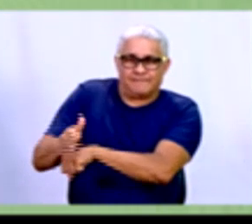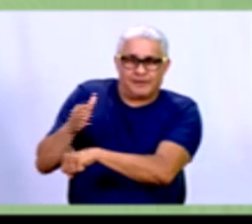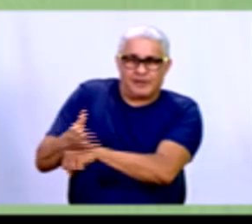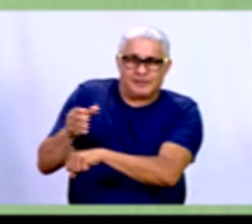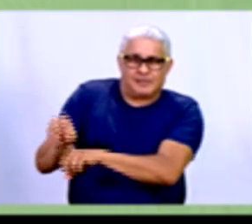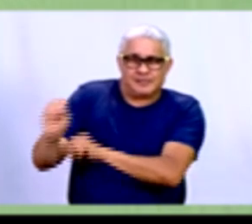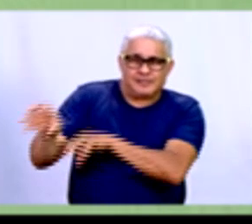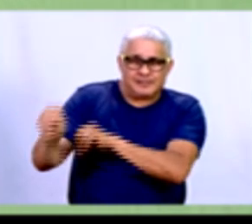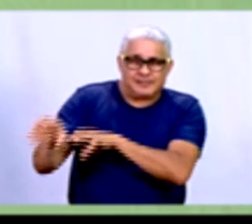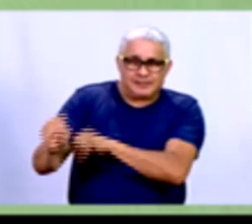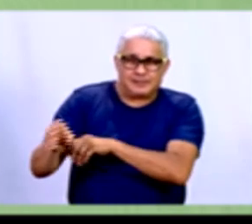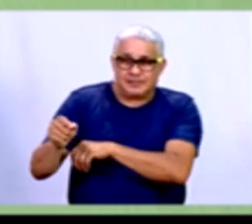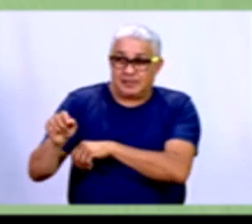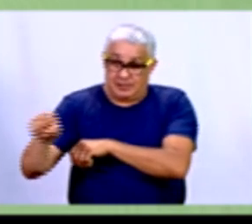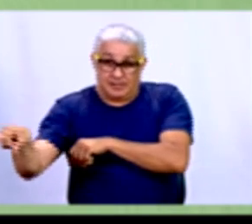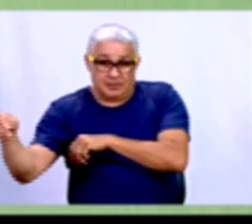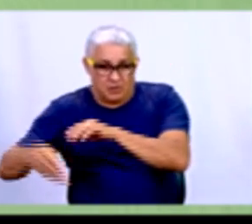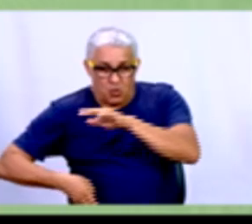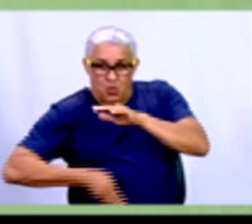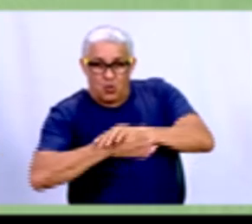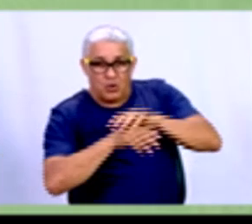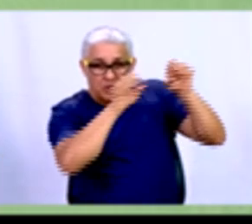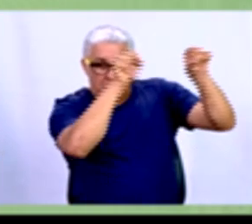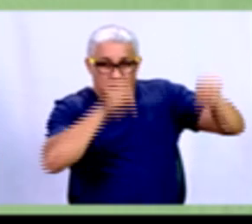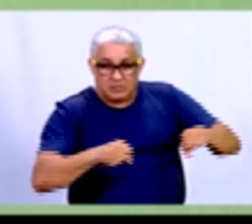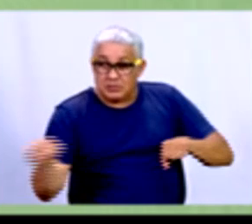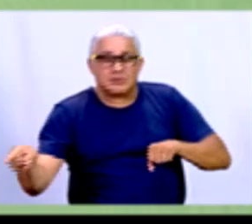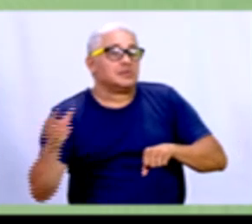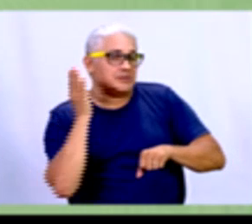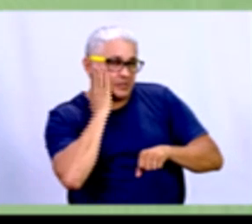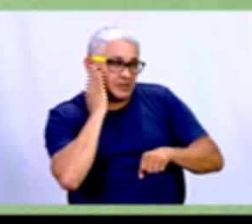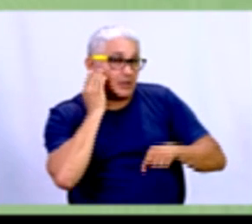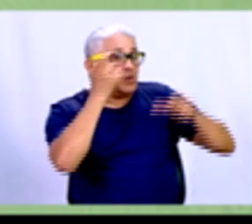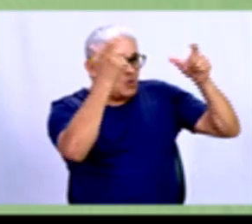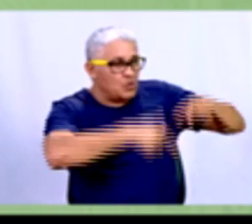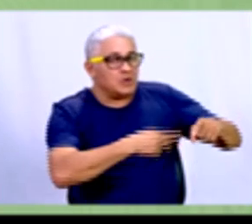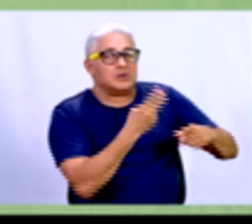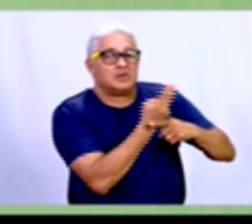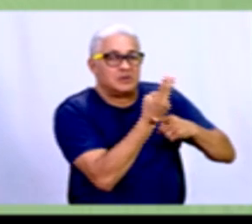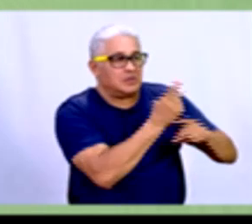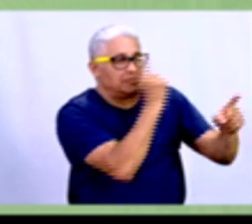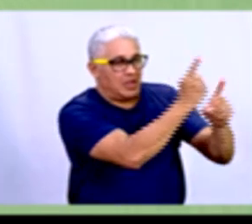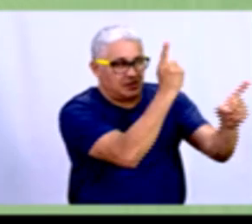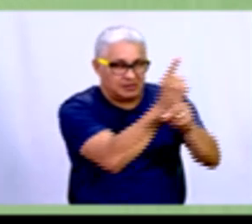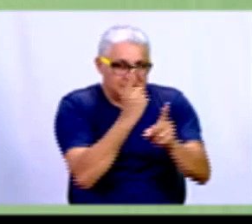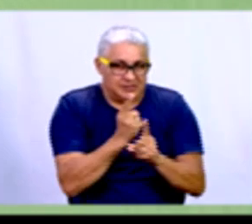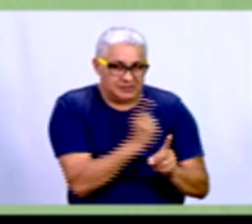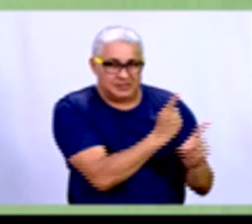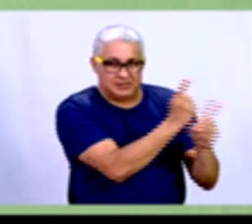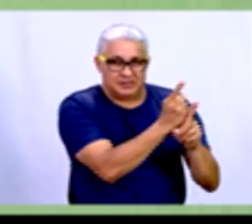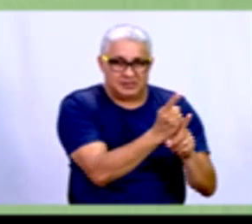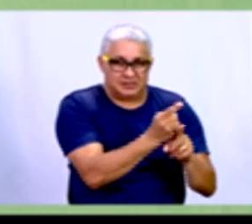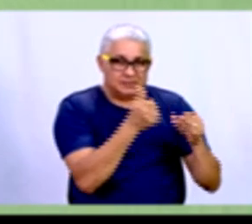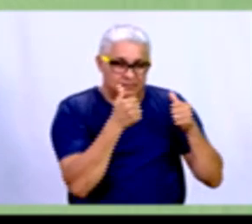for intuitivo, quando ele entrar no sistema, ele vai saber onde ele vai achar o que ele está procurando.